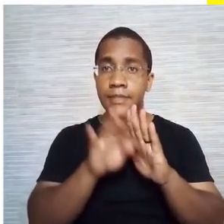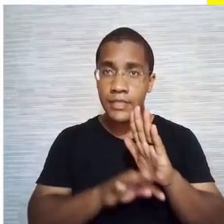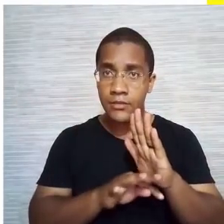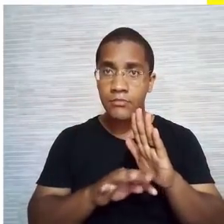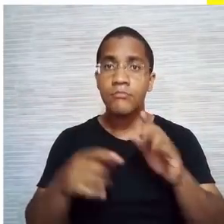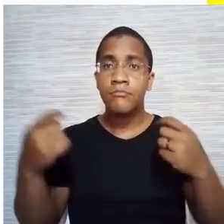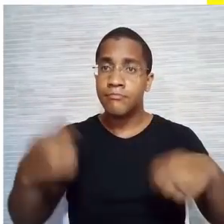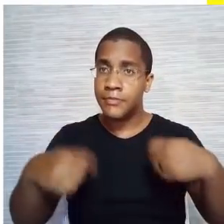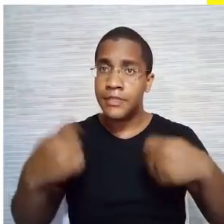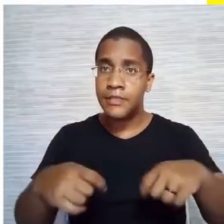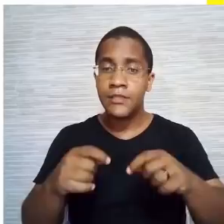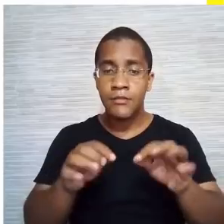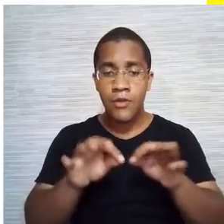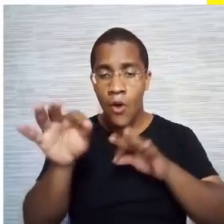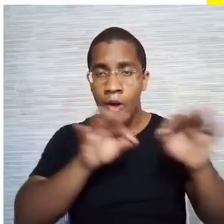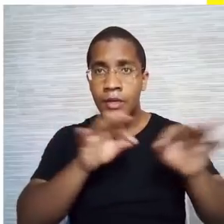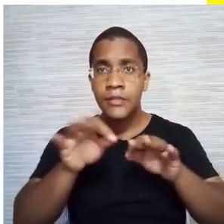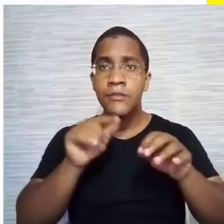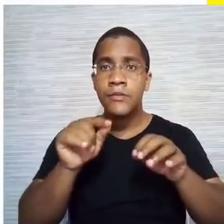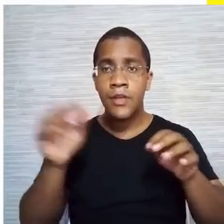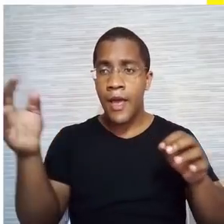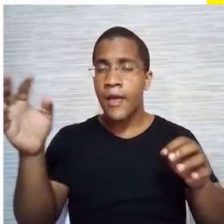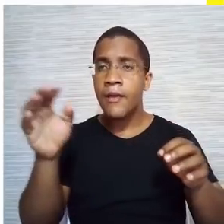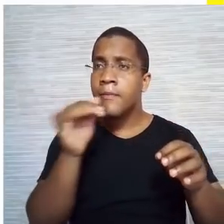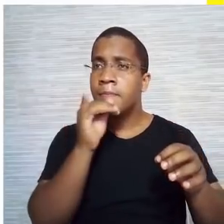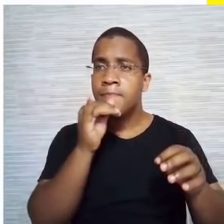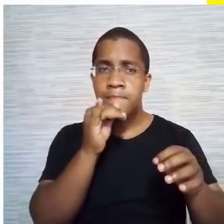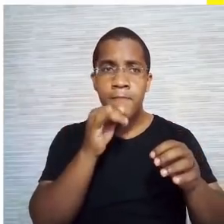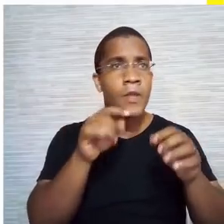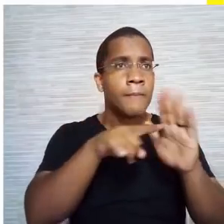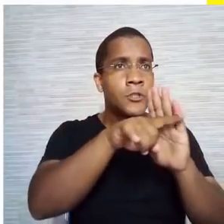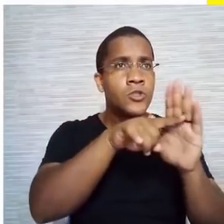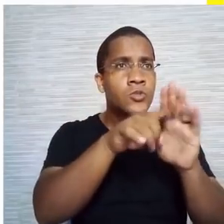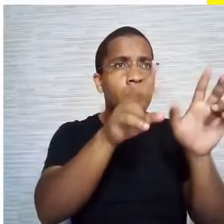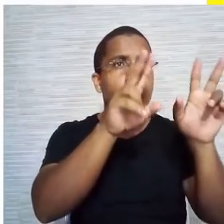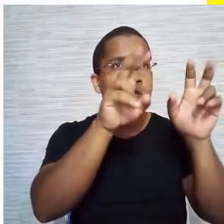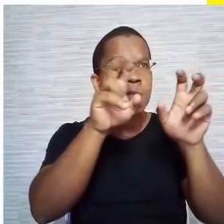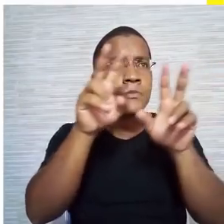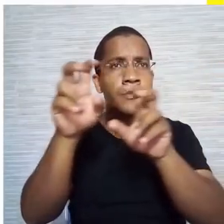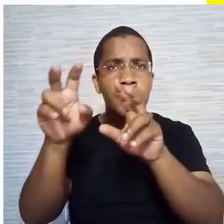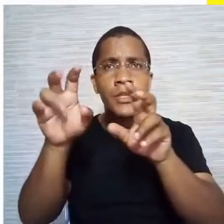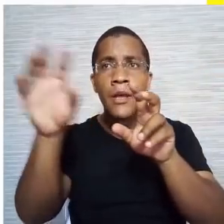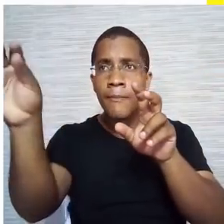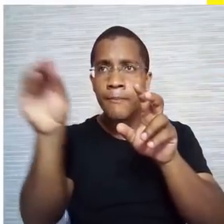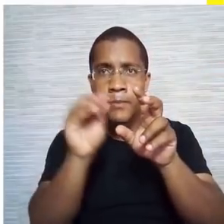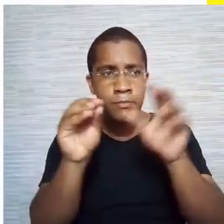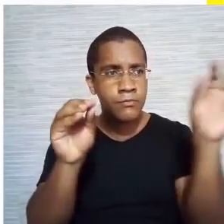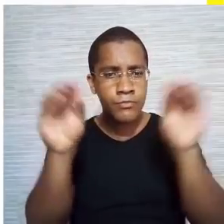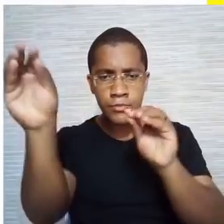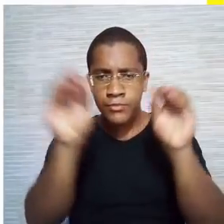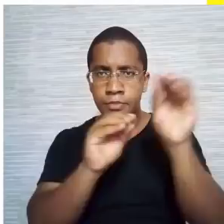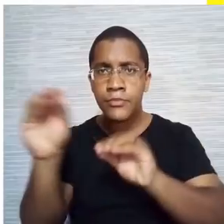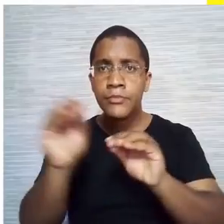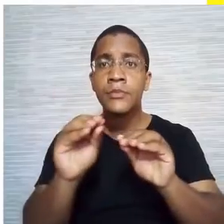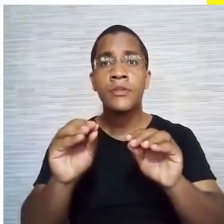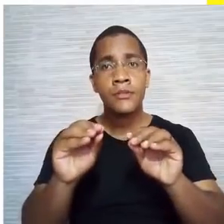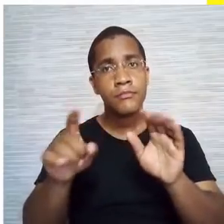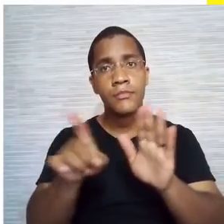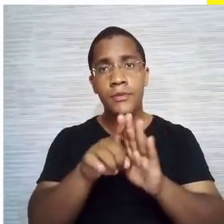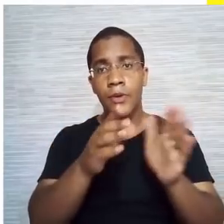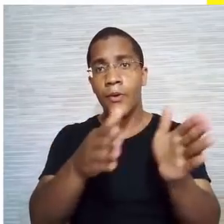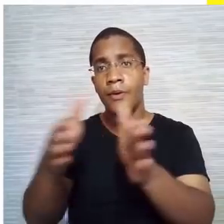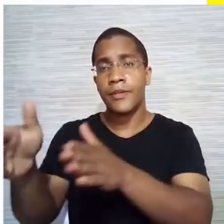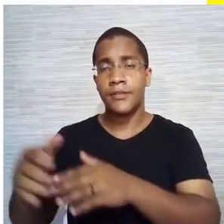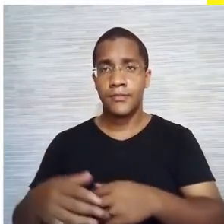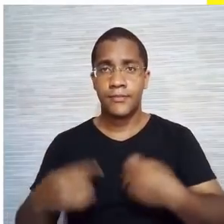e esquemas tem como intenção reunir e organizar dados e interpretá-los. Terceiro ponto,